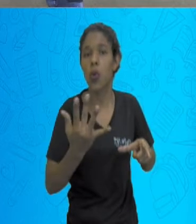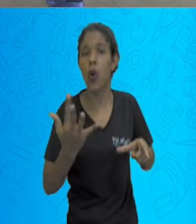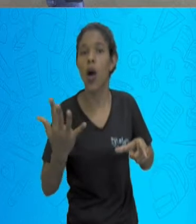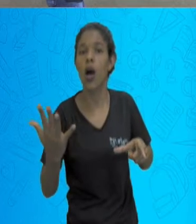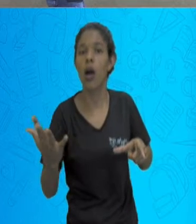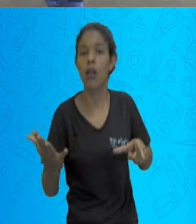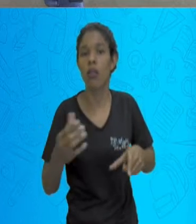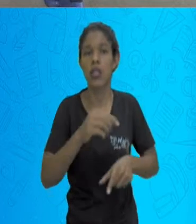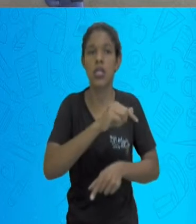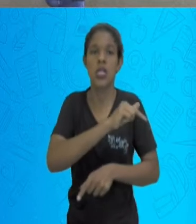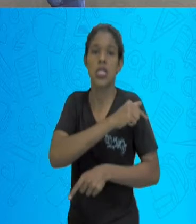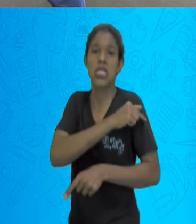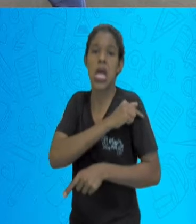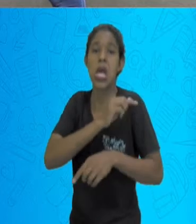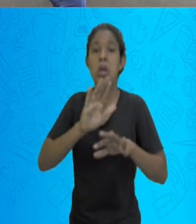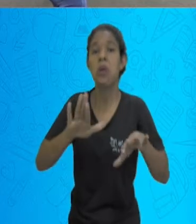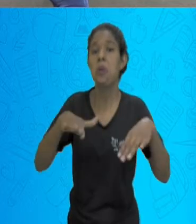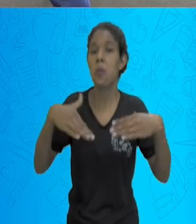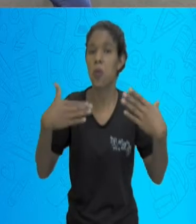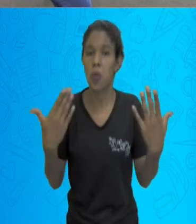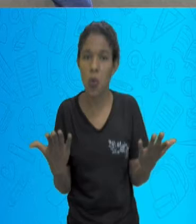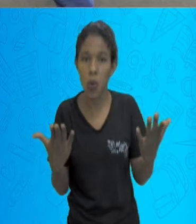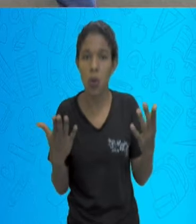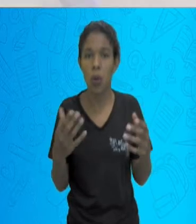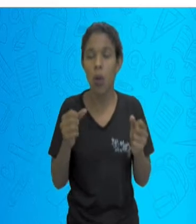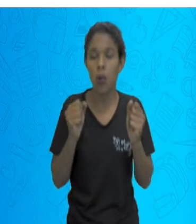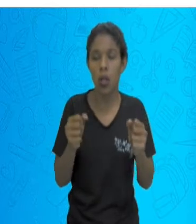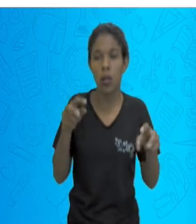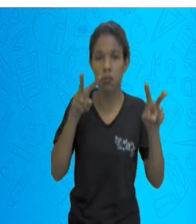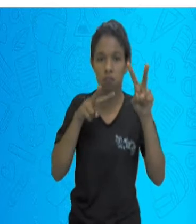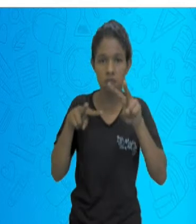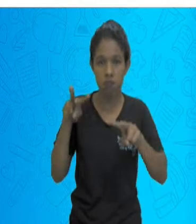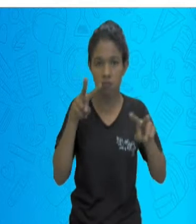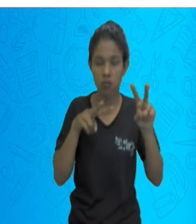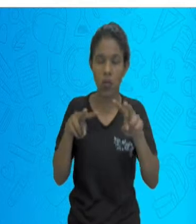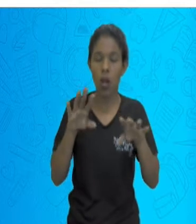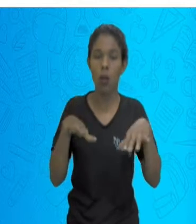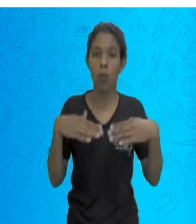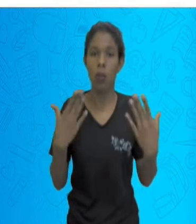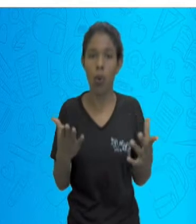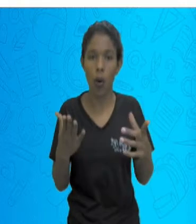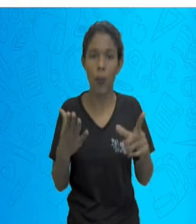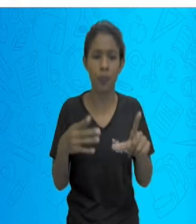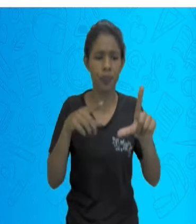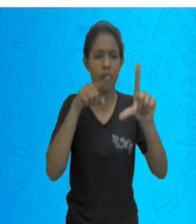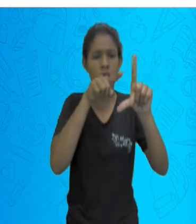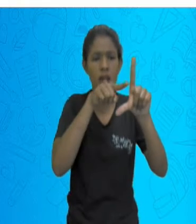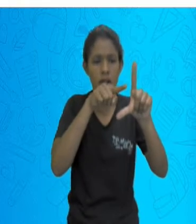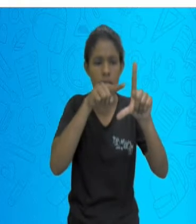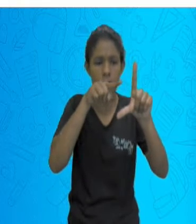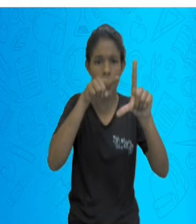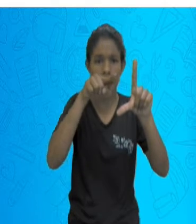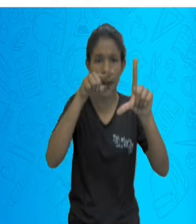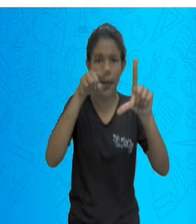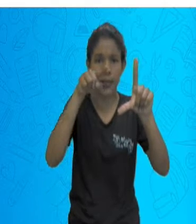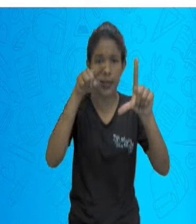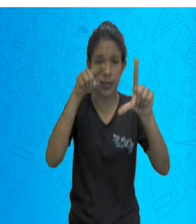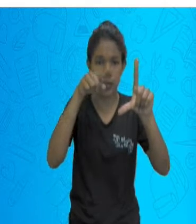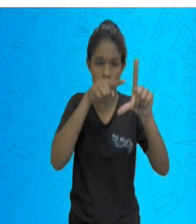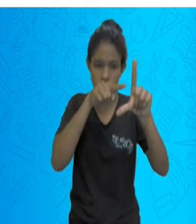ano, que foram analisados aqui. Quando a linha é crescente de um ano para o outro, quando a linha